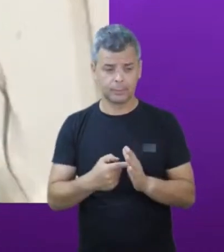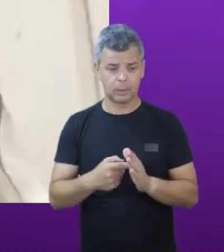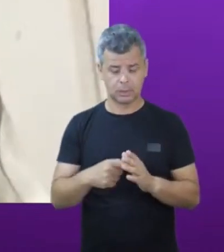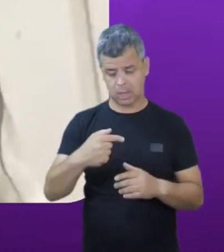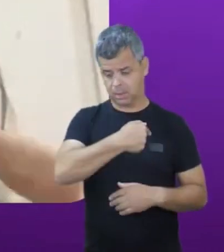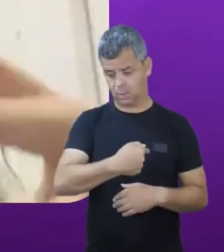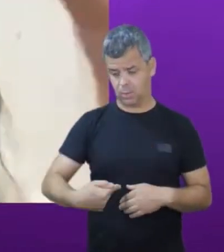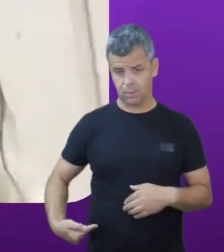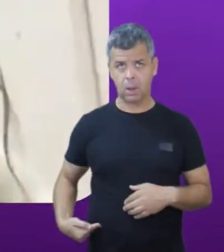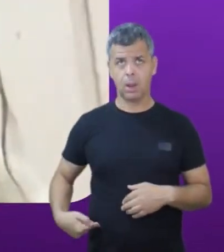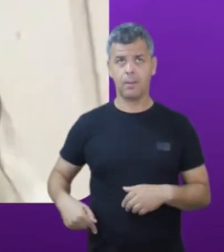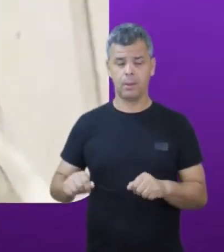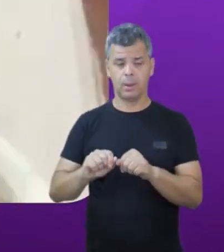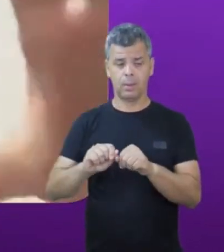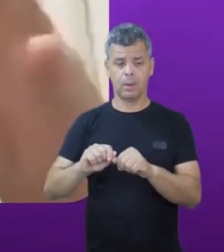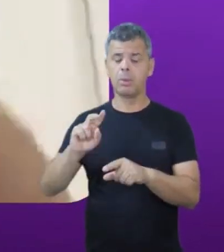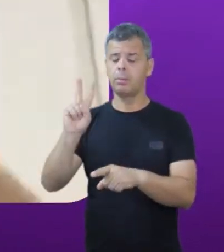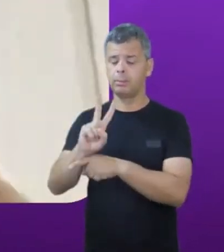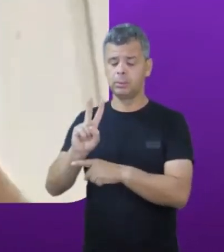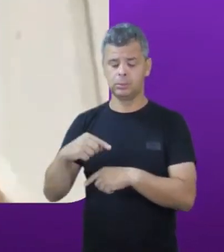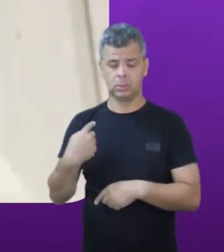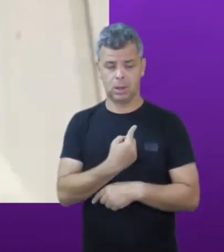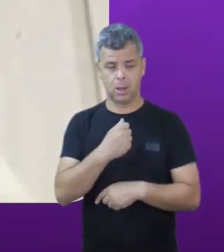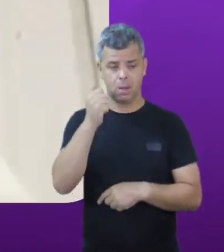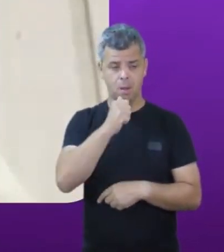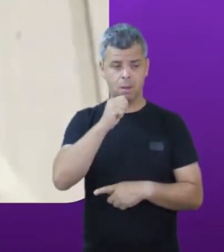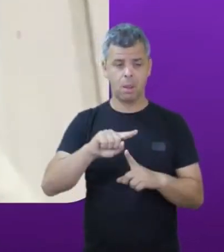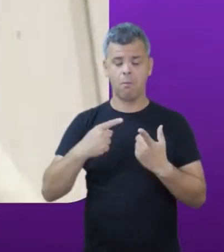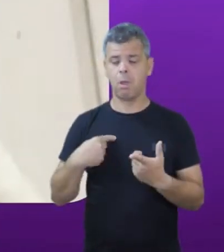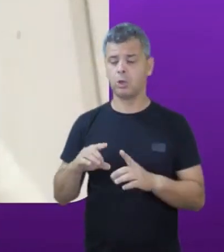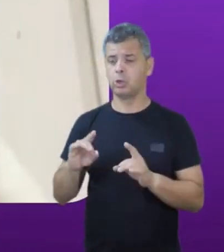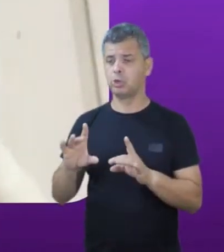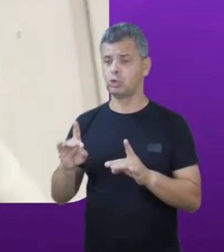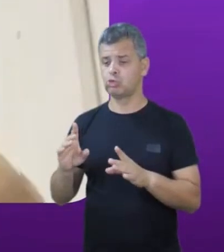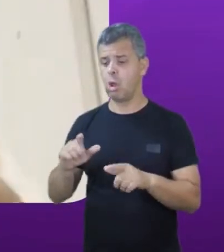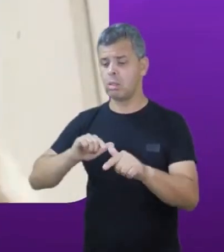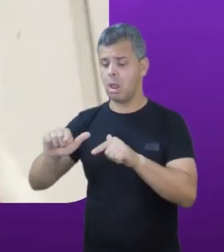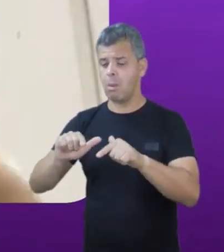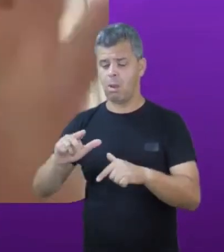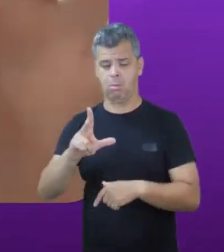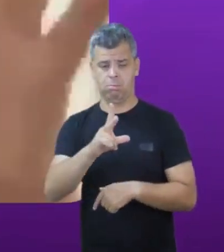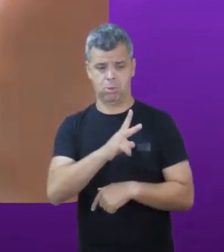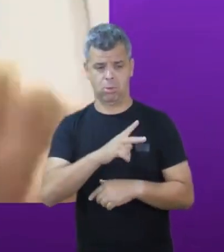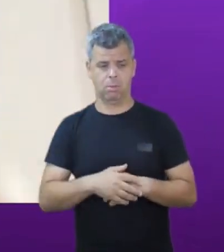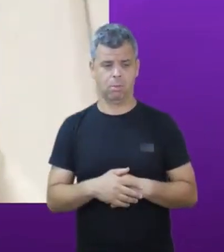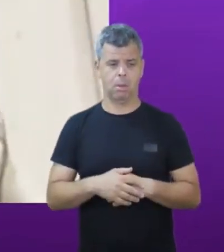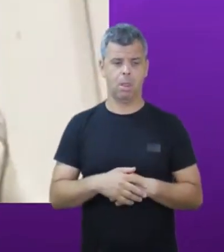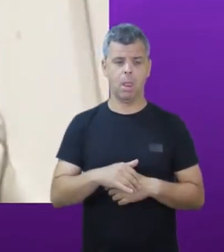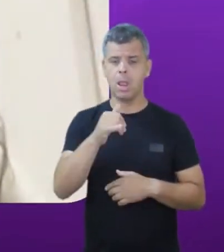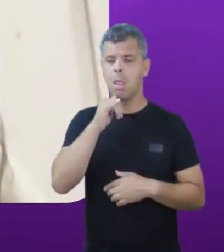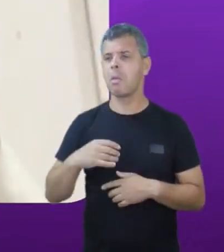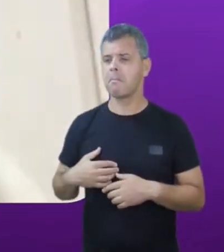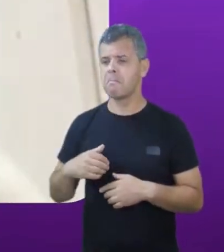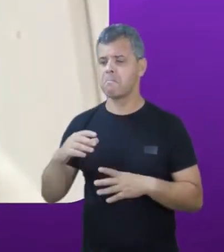pública, que o Estado ele poderia intervir, e a mulher ficaria restrita à esfera privada. Por exemplo, briga de marido e mulher não se